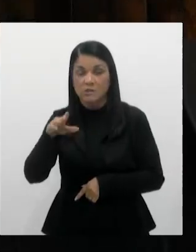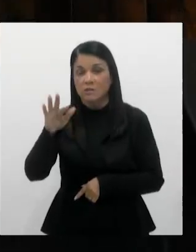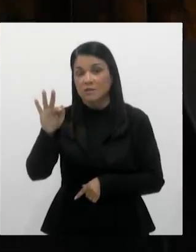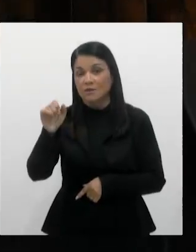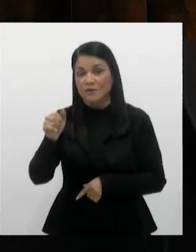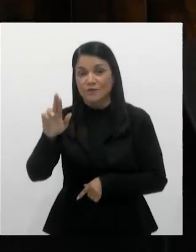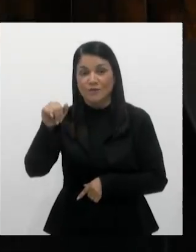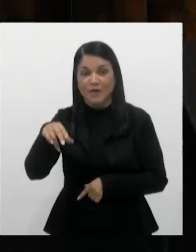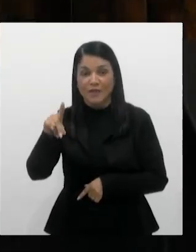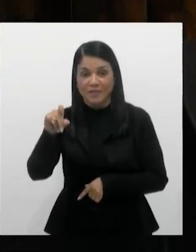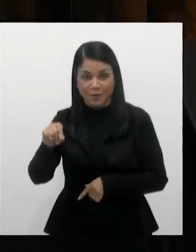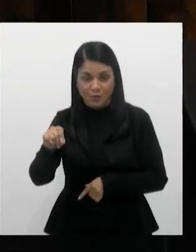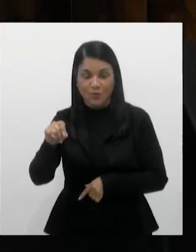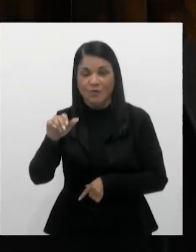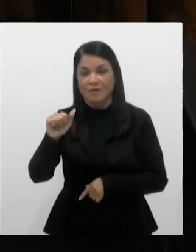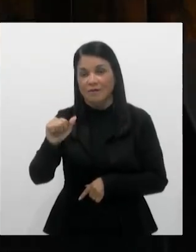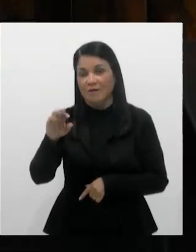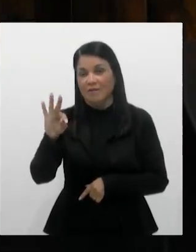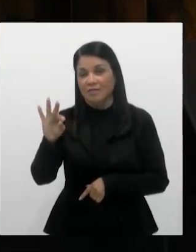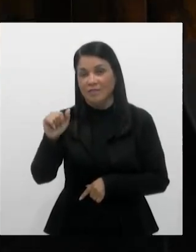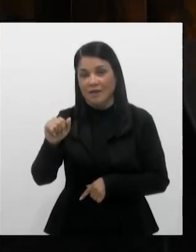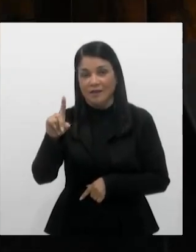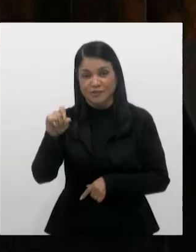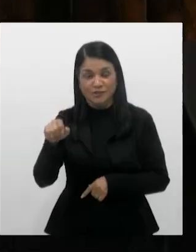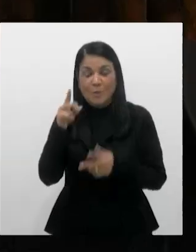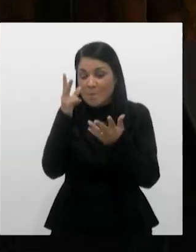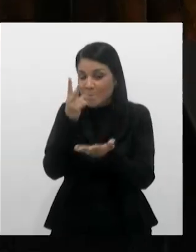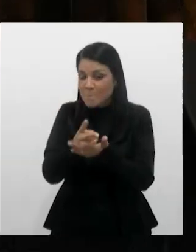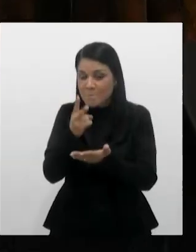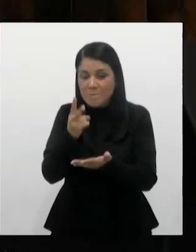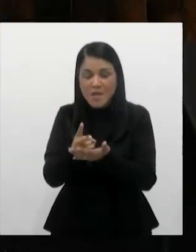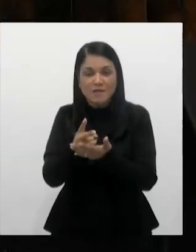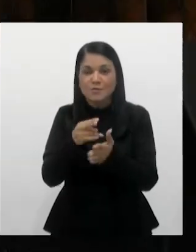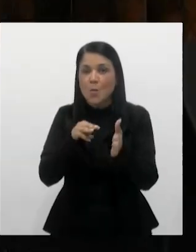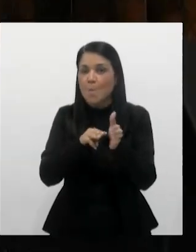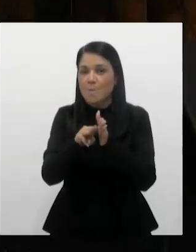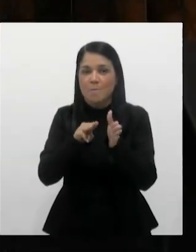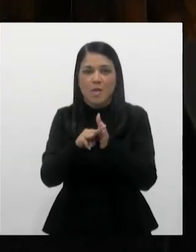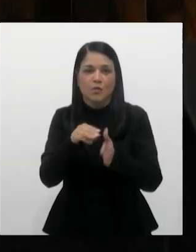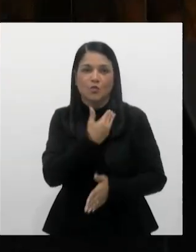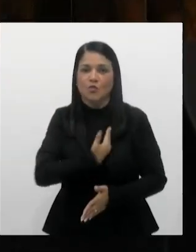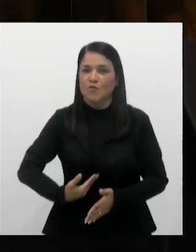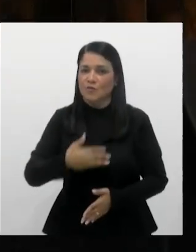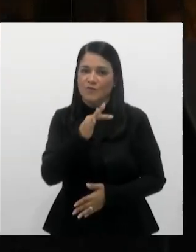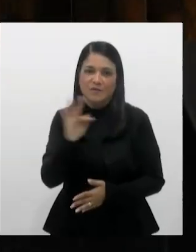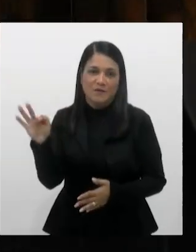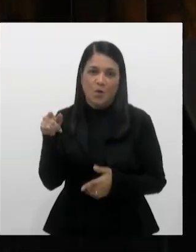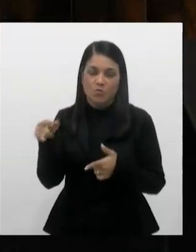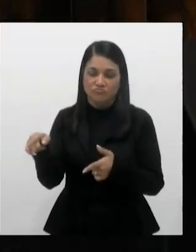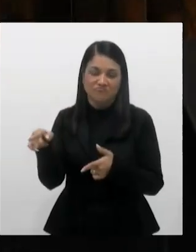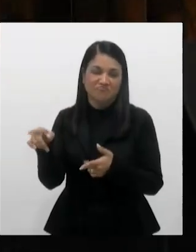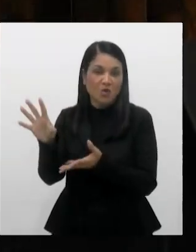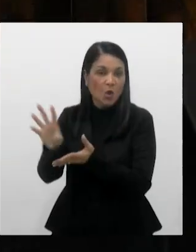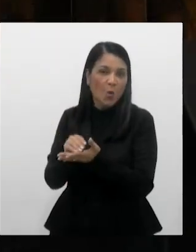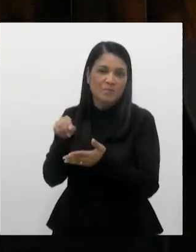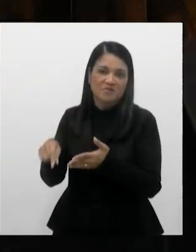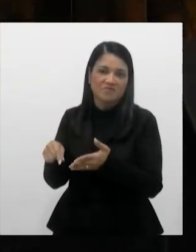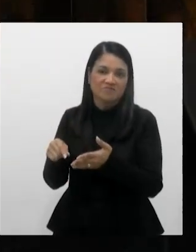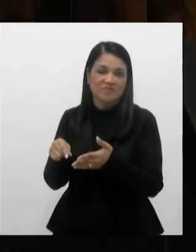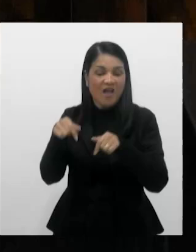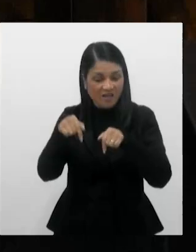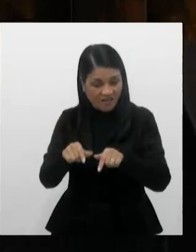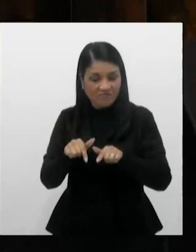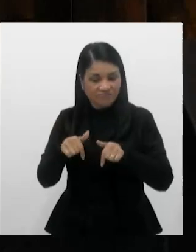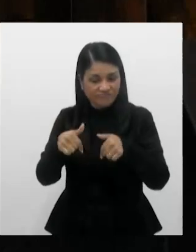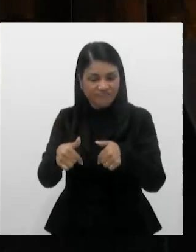mesmo método do governo federal taxando, e a população sabe o que eu estou falando, ele está fazendo no Rio de Janeiro.